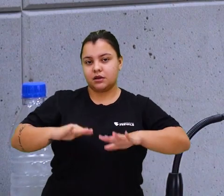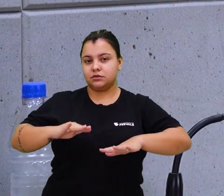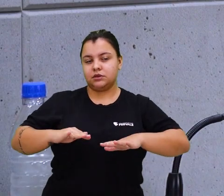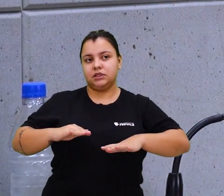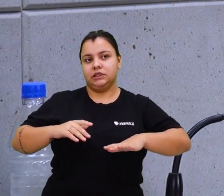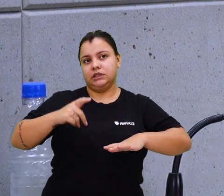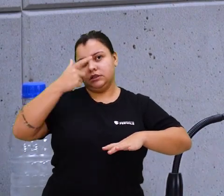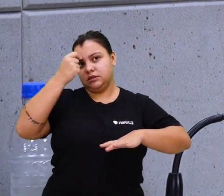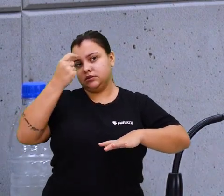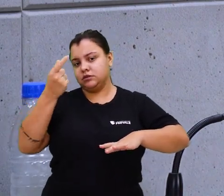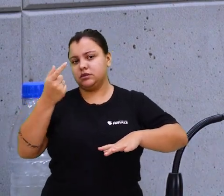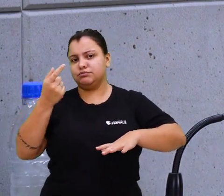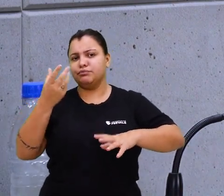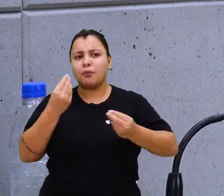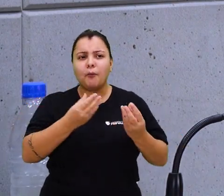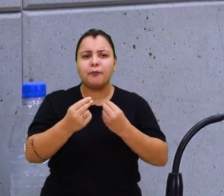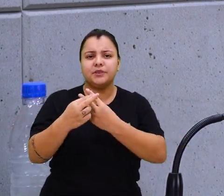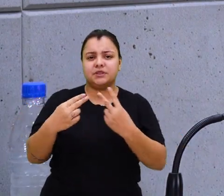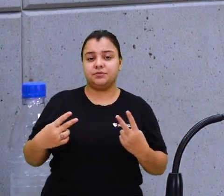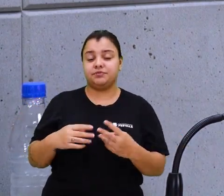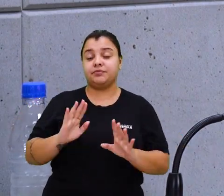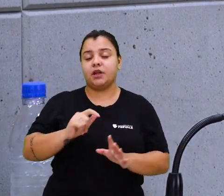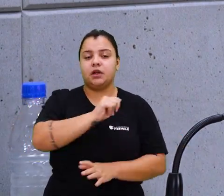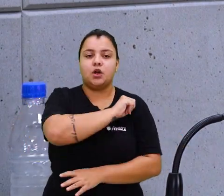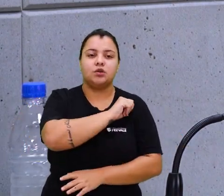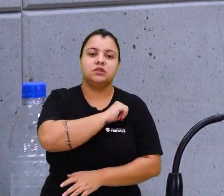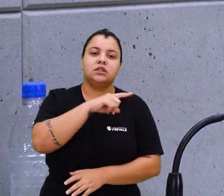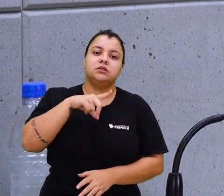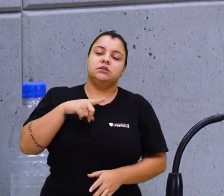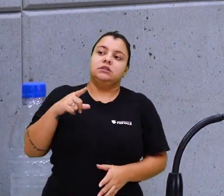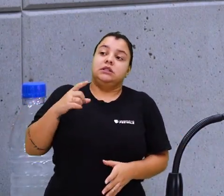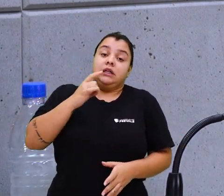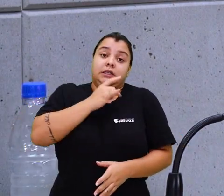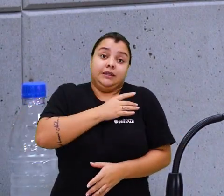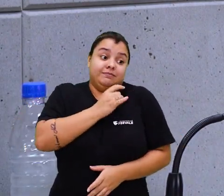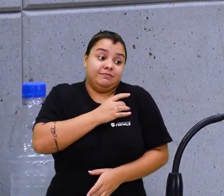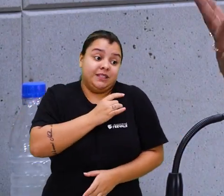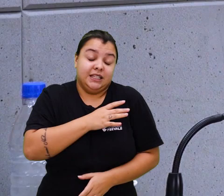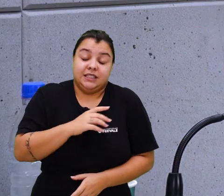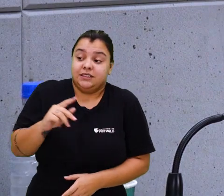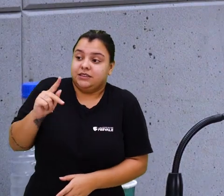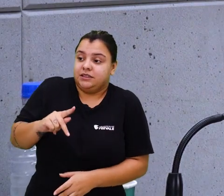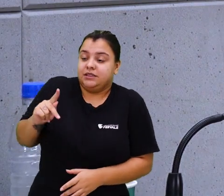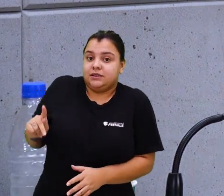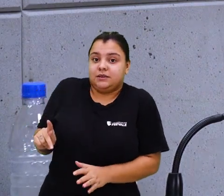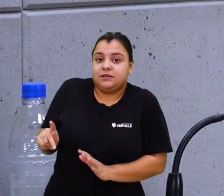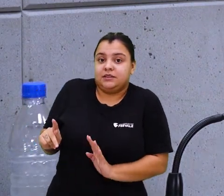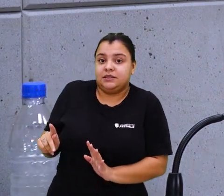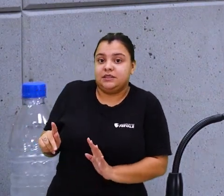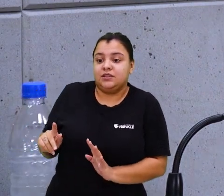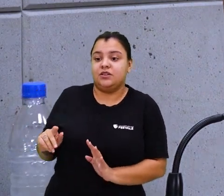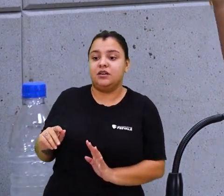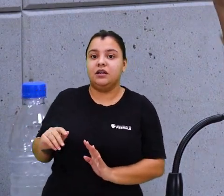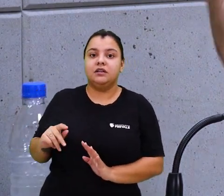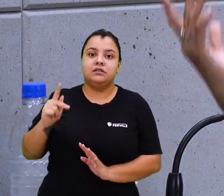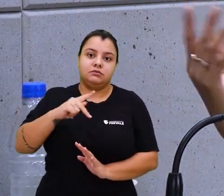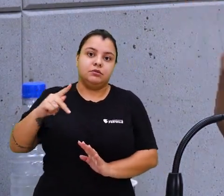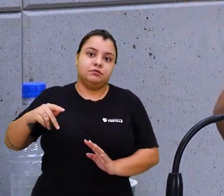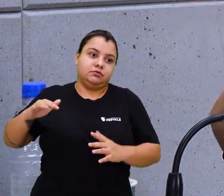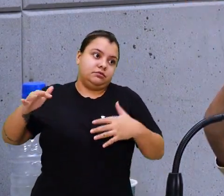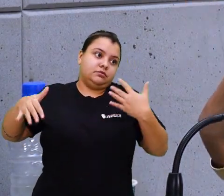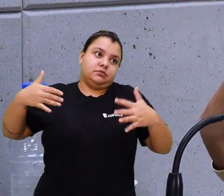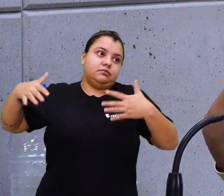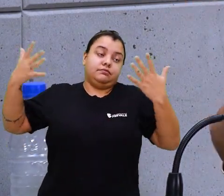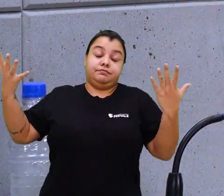porque por muitas coisas né os alunos têm medo da represália dos professores que são professores